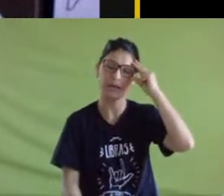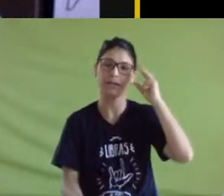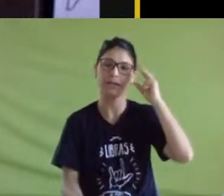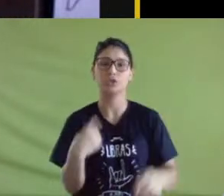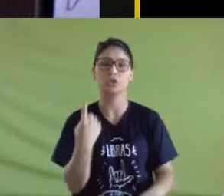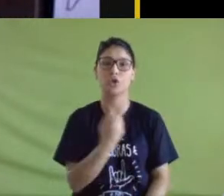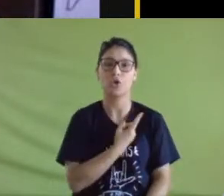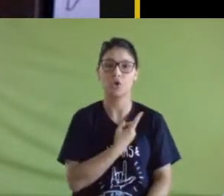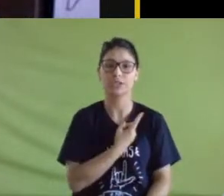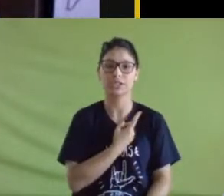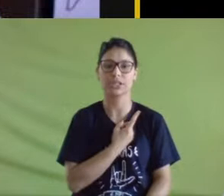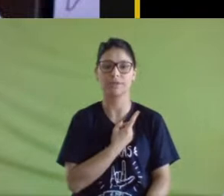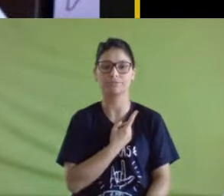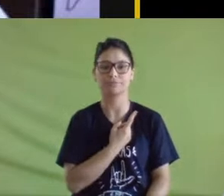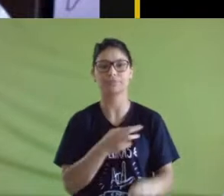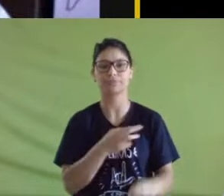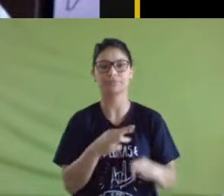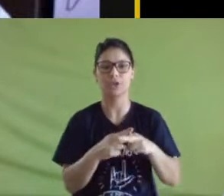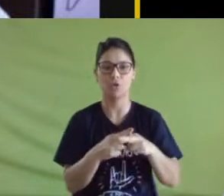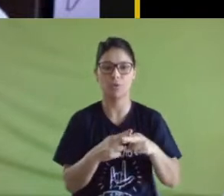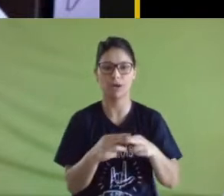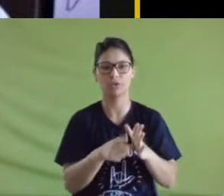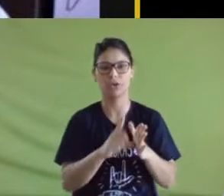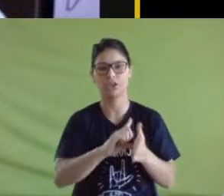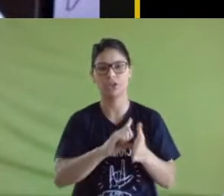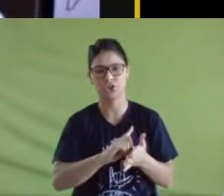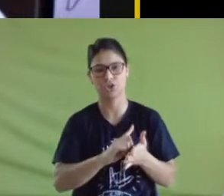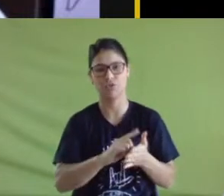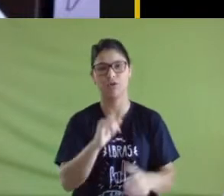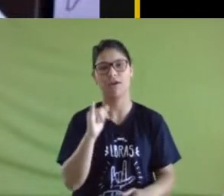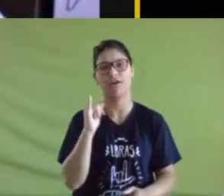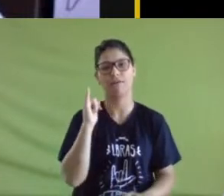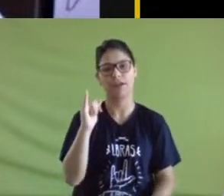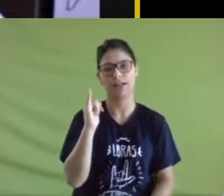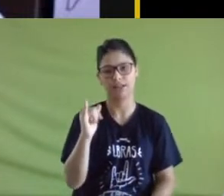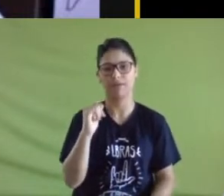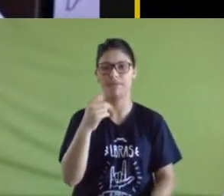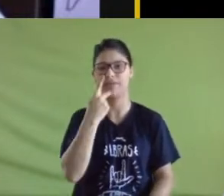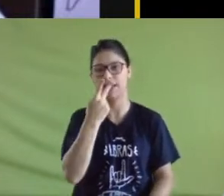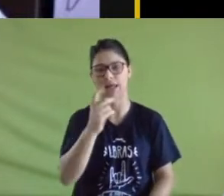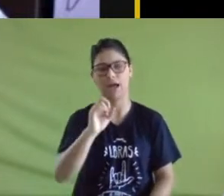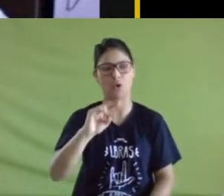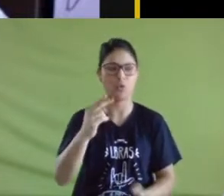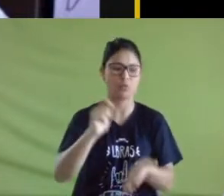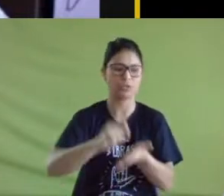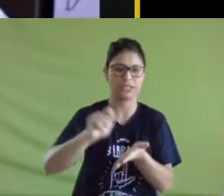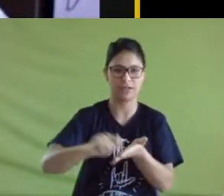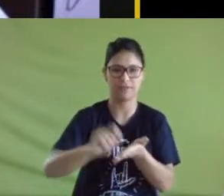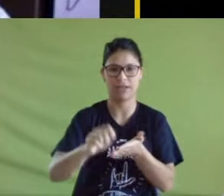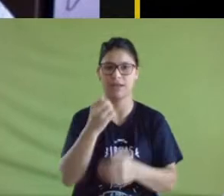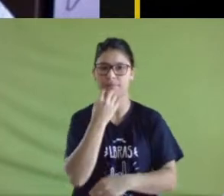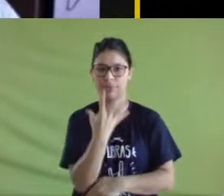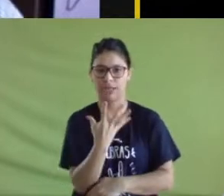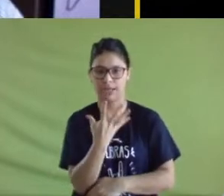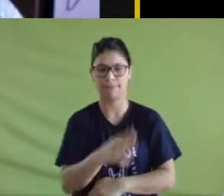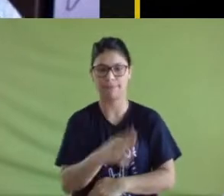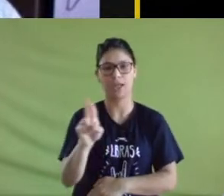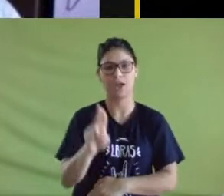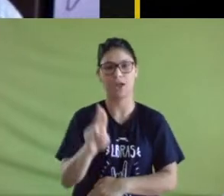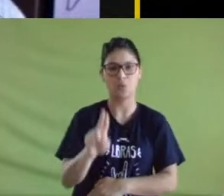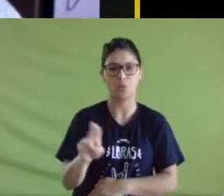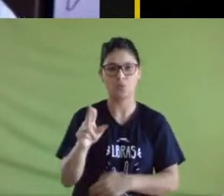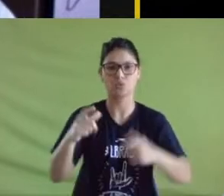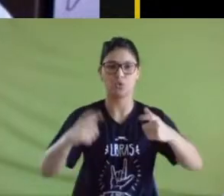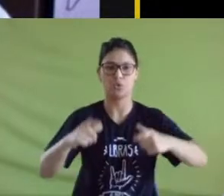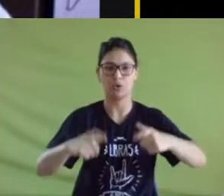quando era um romano ou um antigo, aplicava para falar ou para escrever bem. Quer dizer, o uso do lugar